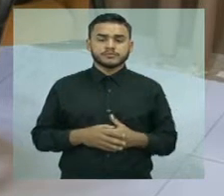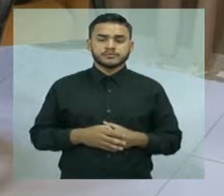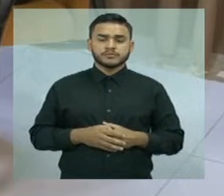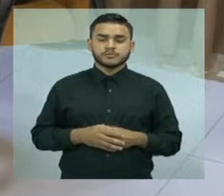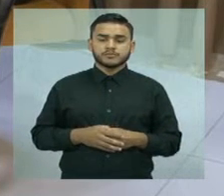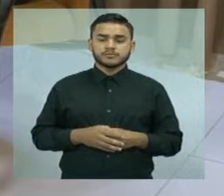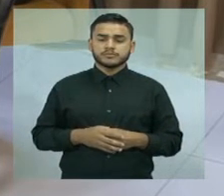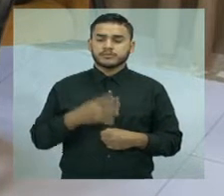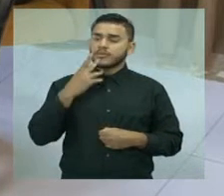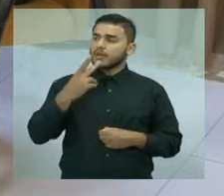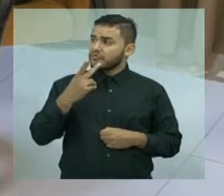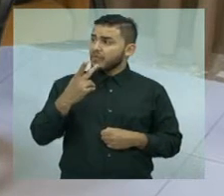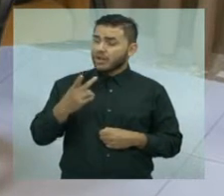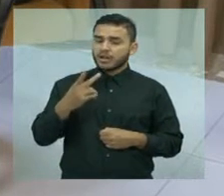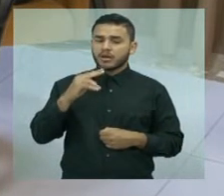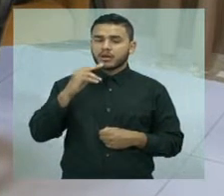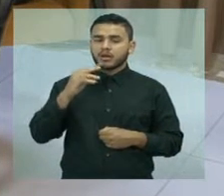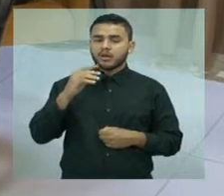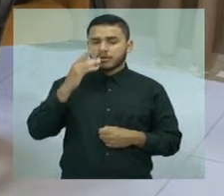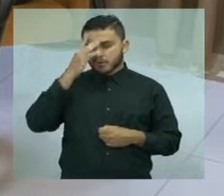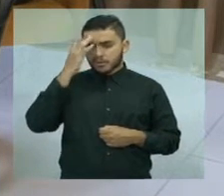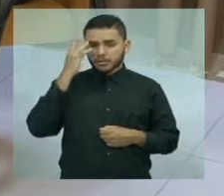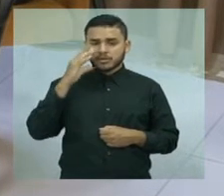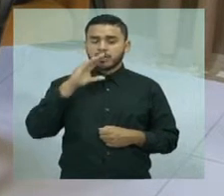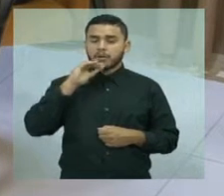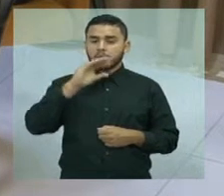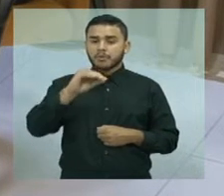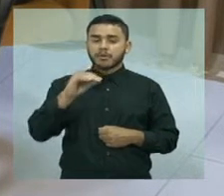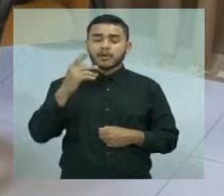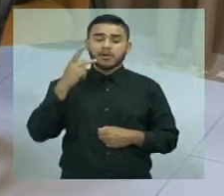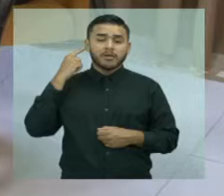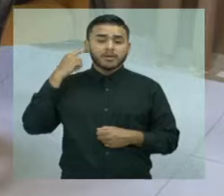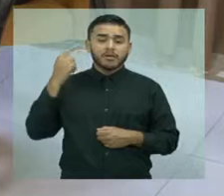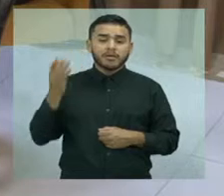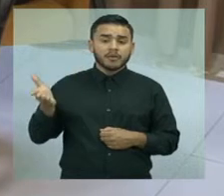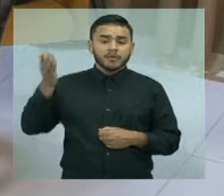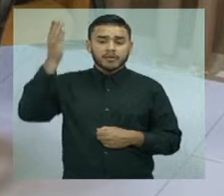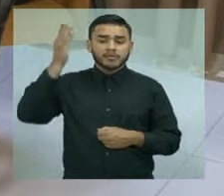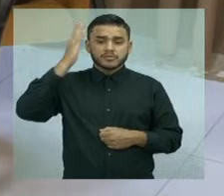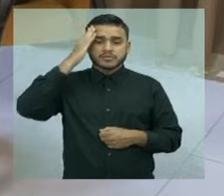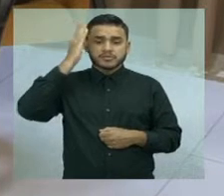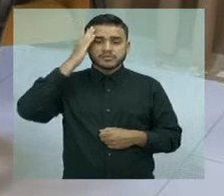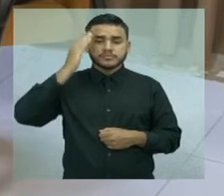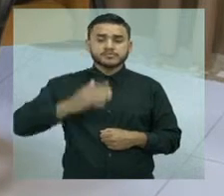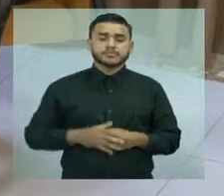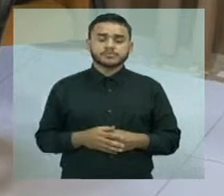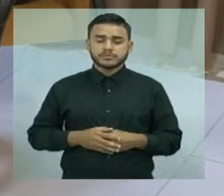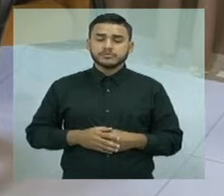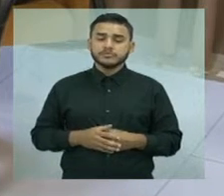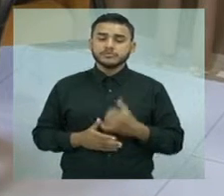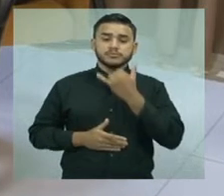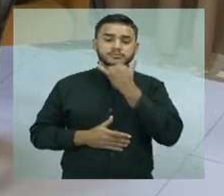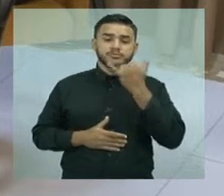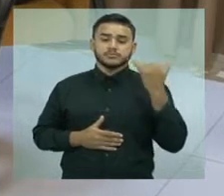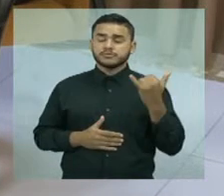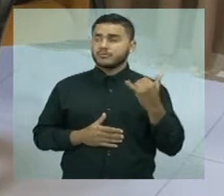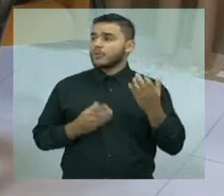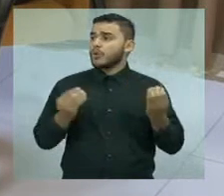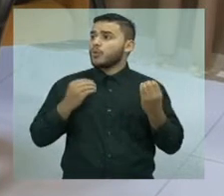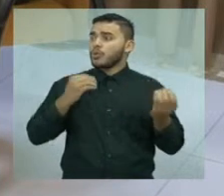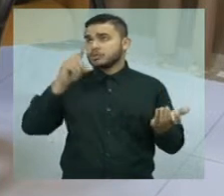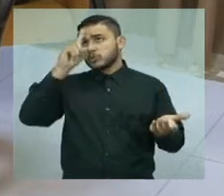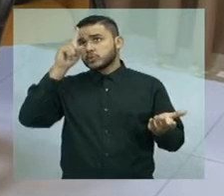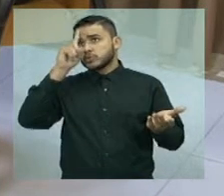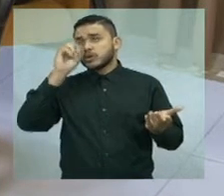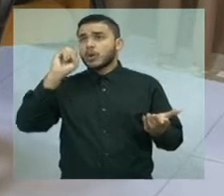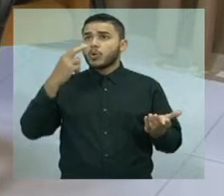da voz que eu tinha falado, assim, as pessoas empolgadas assim, numa mesa, isso vai depender assim, da regularidade.